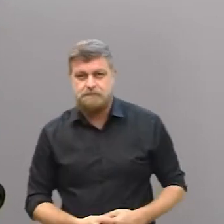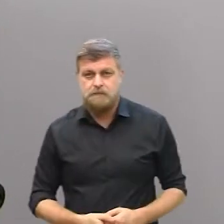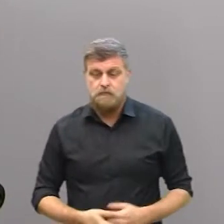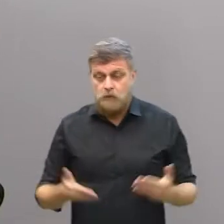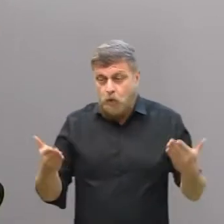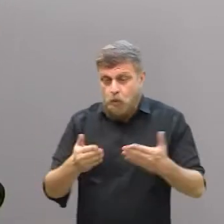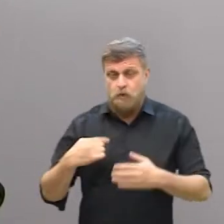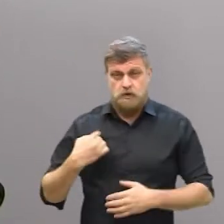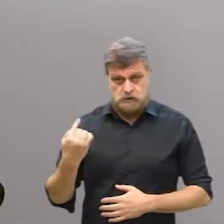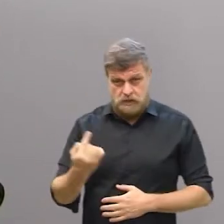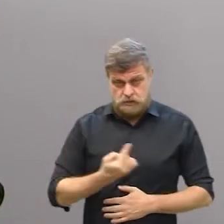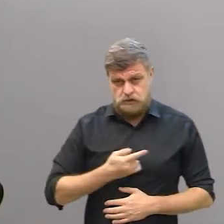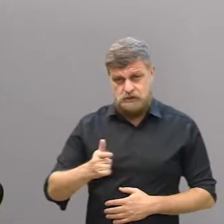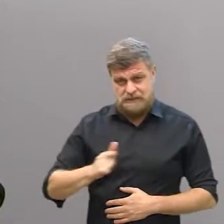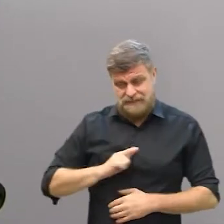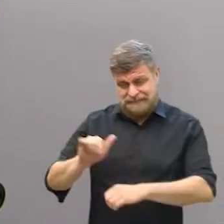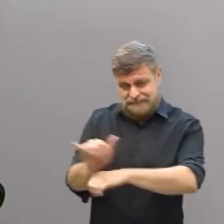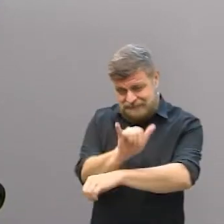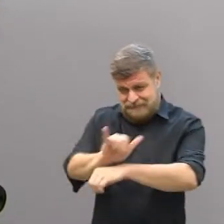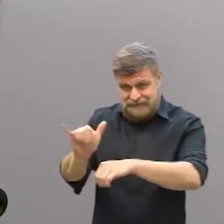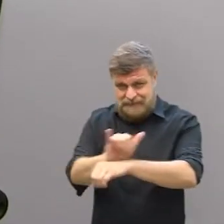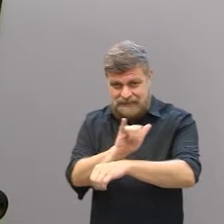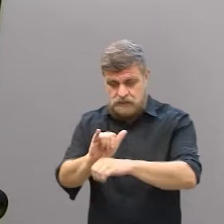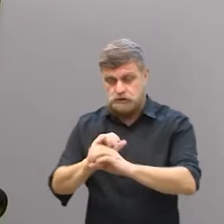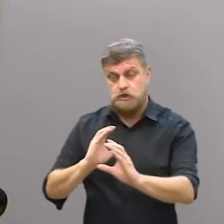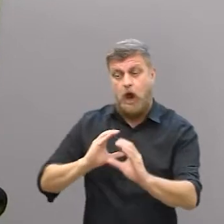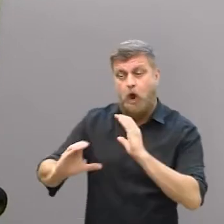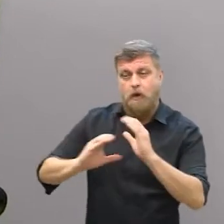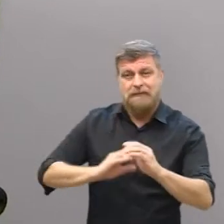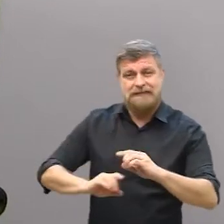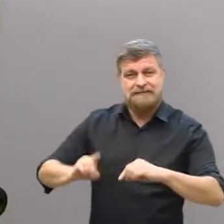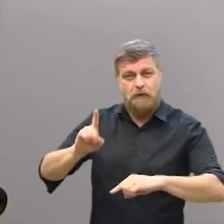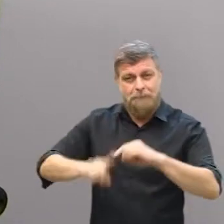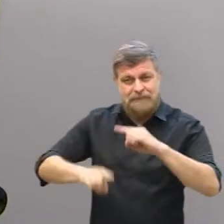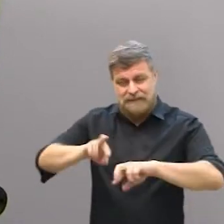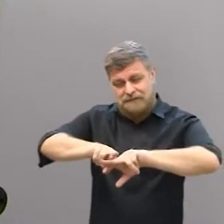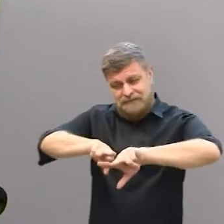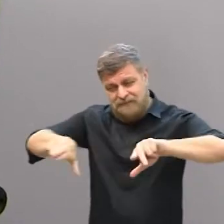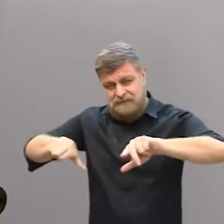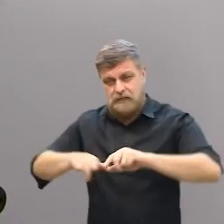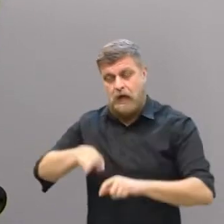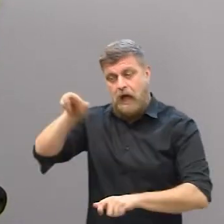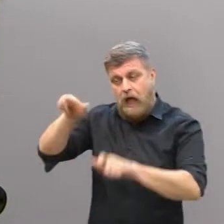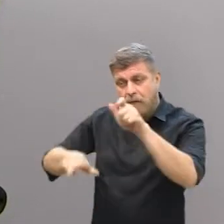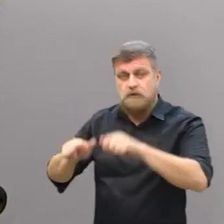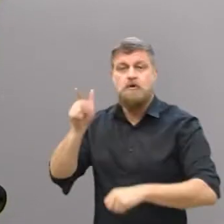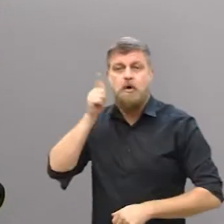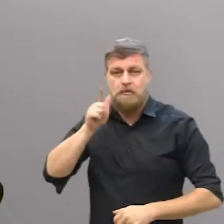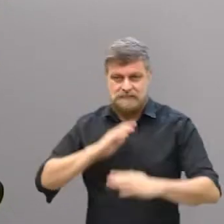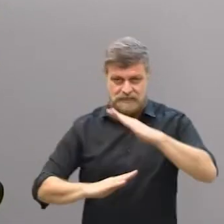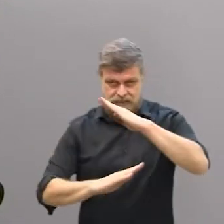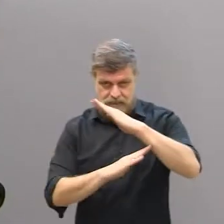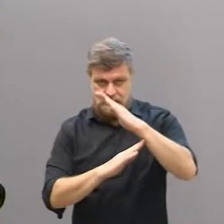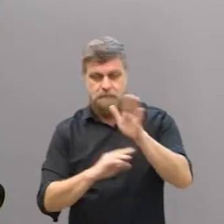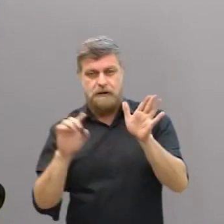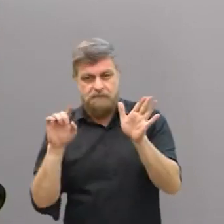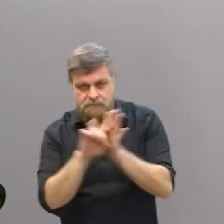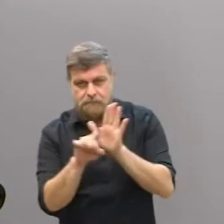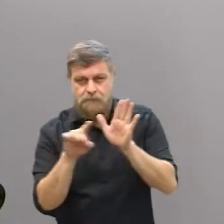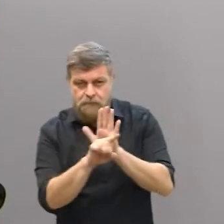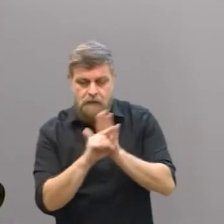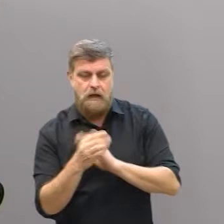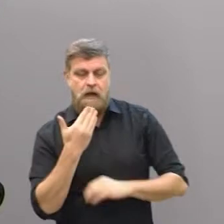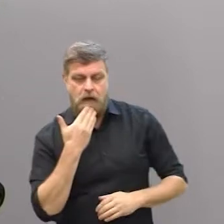É indiscutível que hoje nós disponibilizamos inúmeras ferramentas para que o munícipe possa fazer as